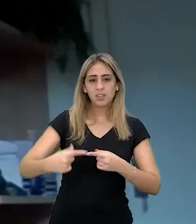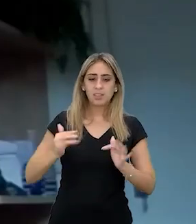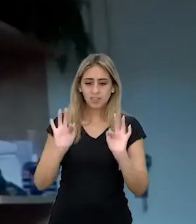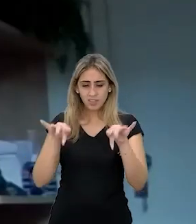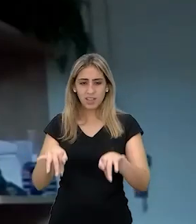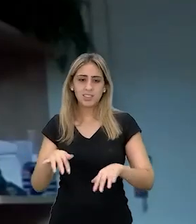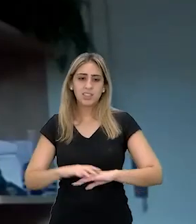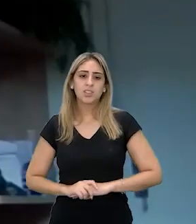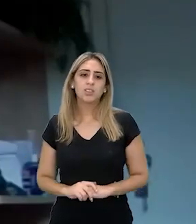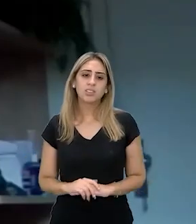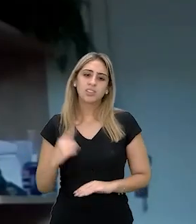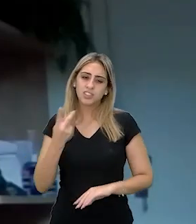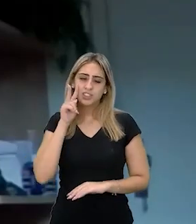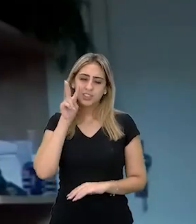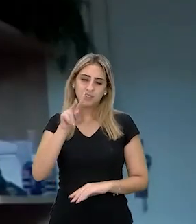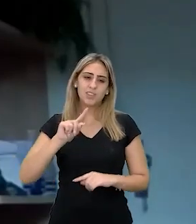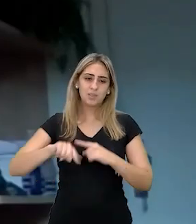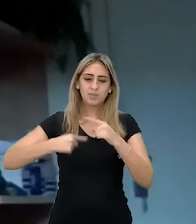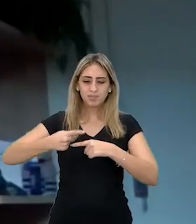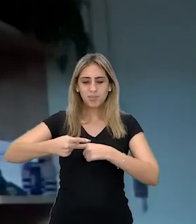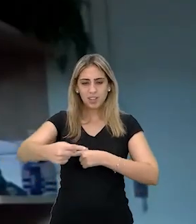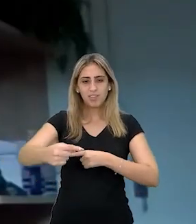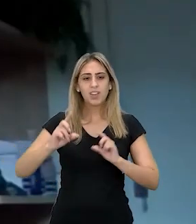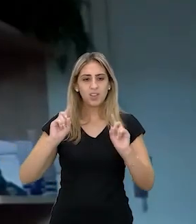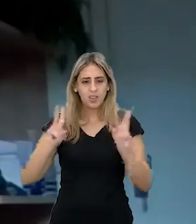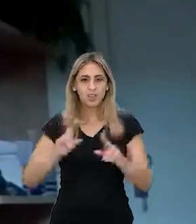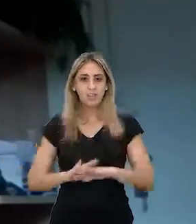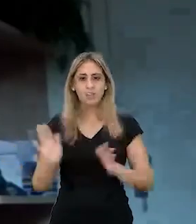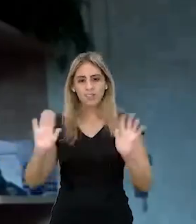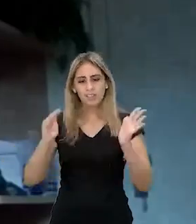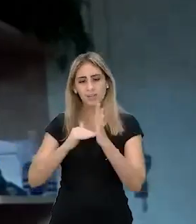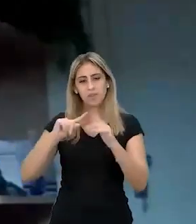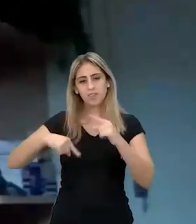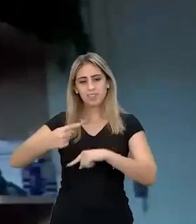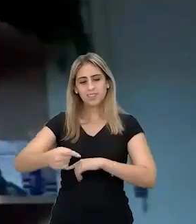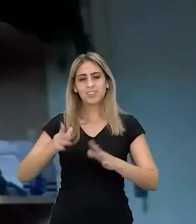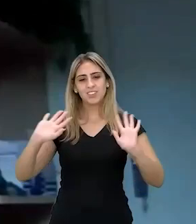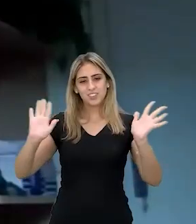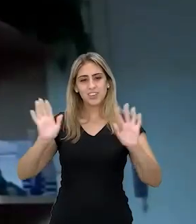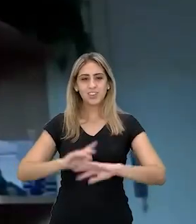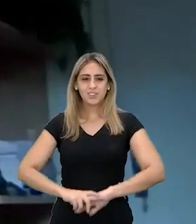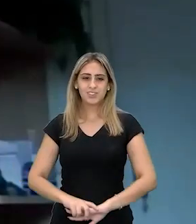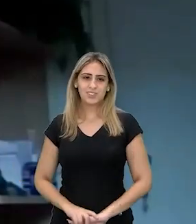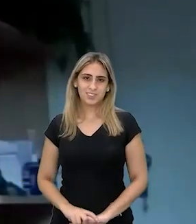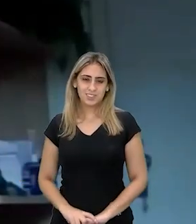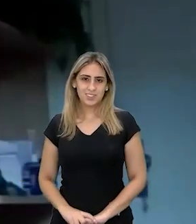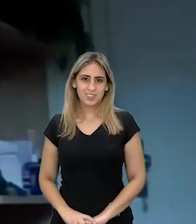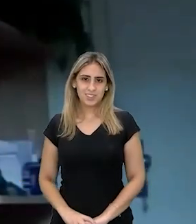finalizando, e a gente se vê na semana que vem, tá bem? Então, até a próxima e tchau, tchau.